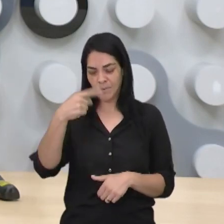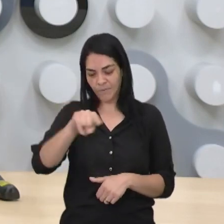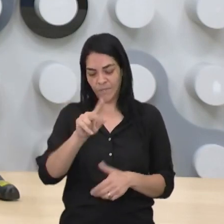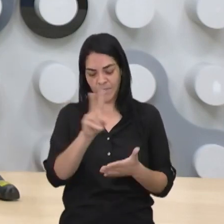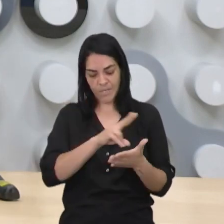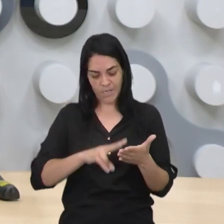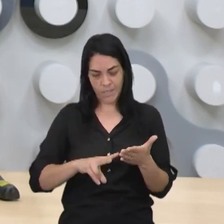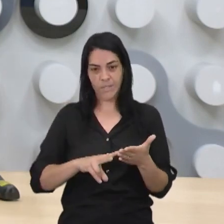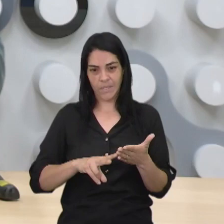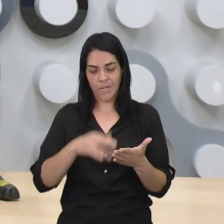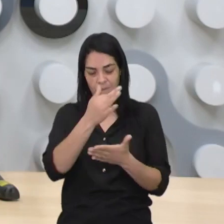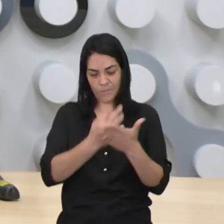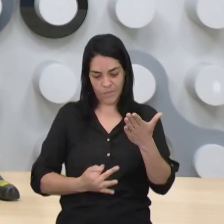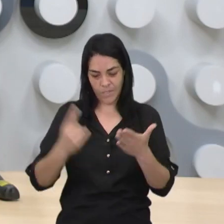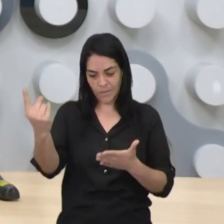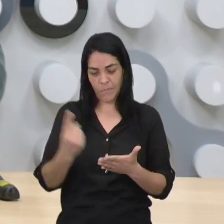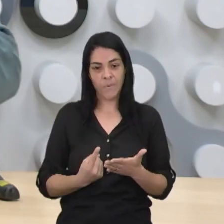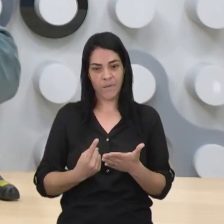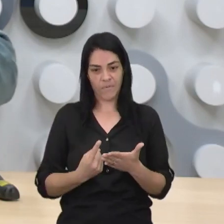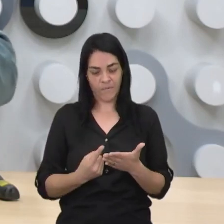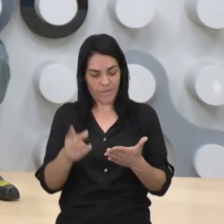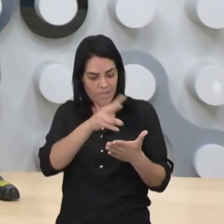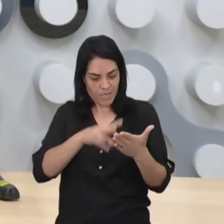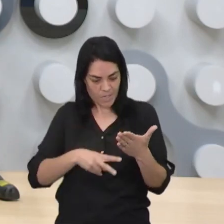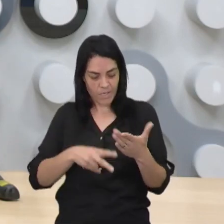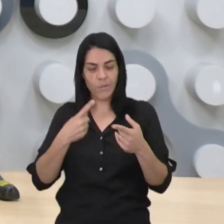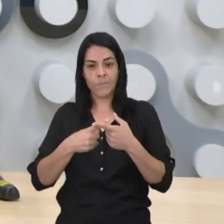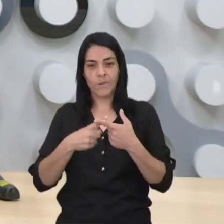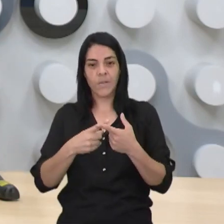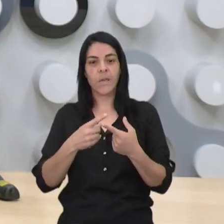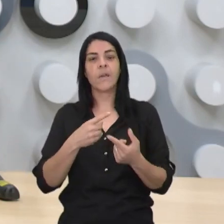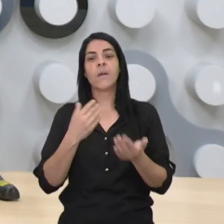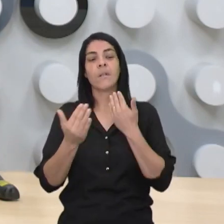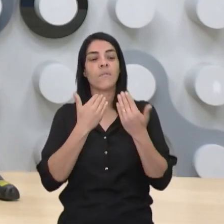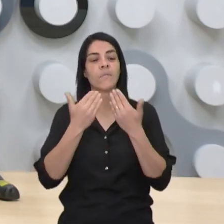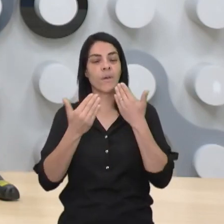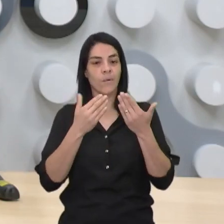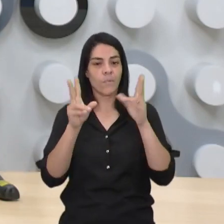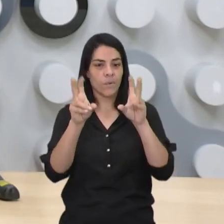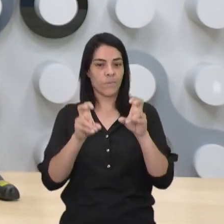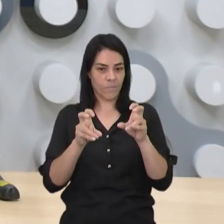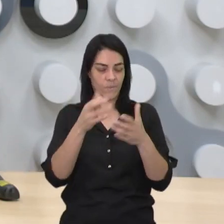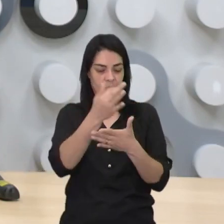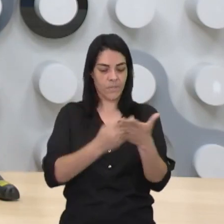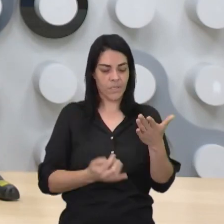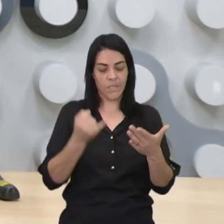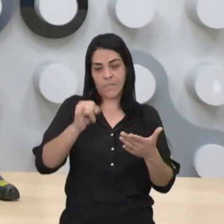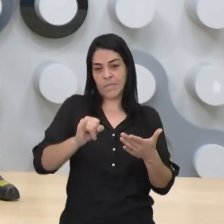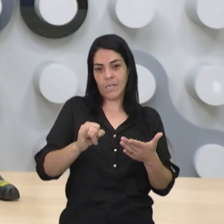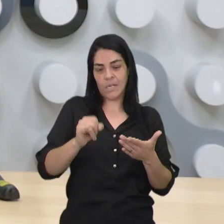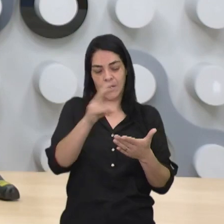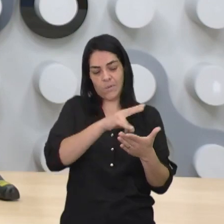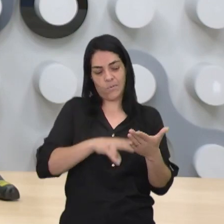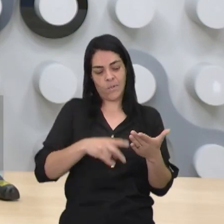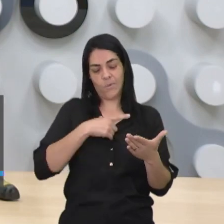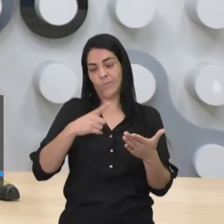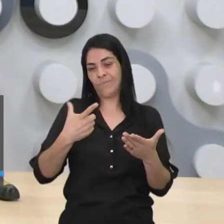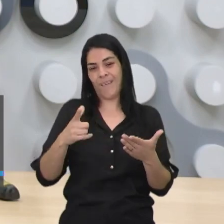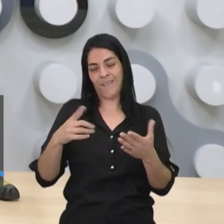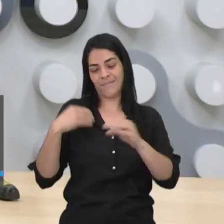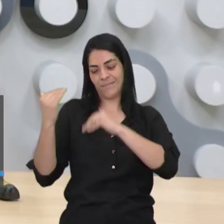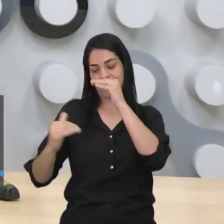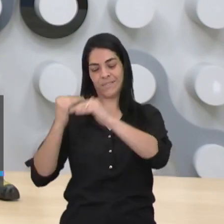para vir para a aula com esse texto lido, é justamente porque ele vai comentar sobre o texto. Se você não leu, você não vai ter o